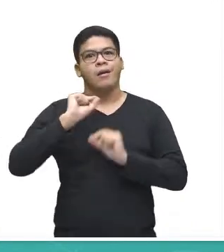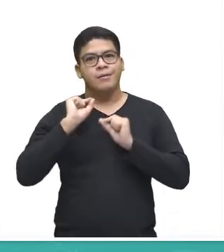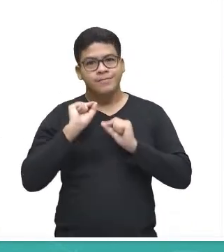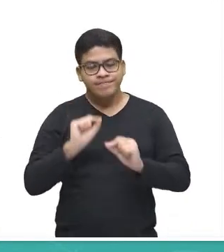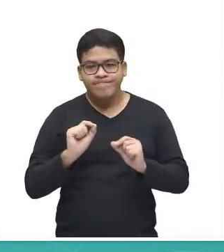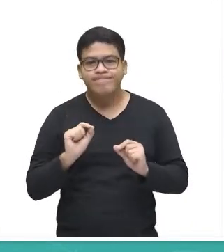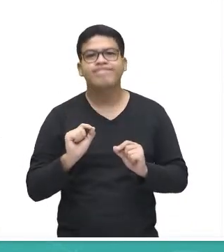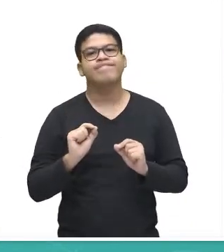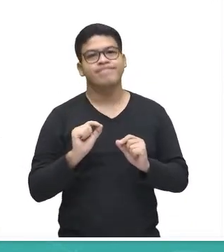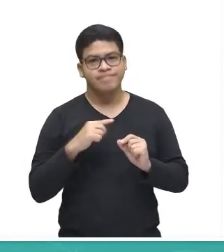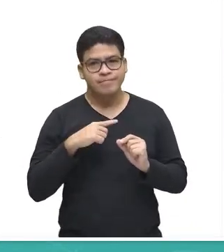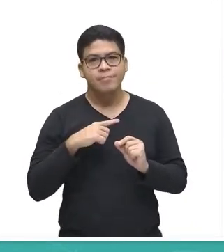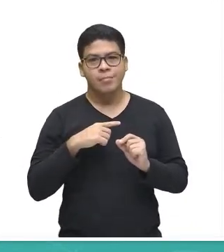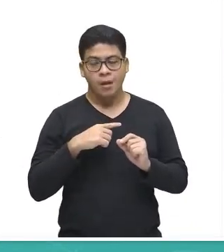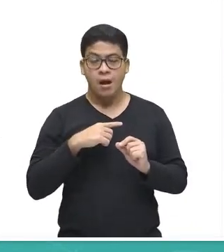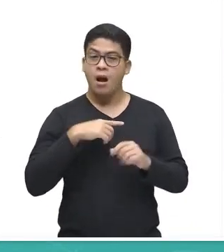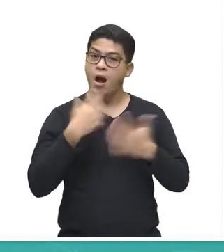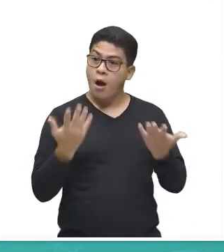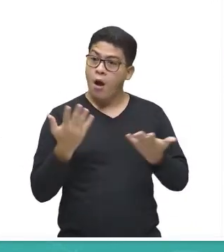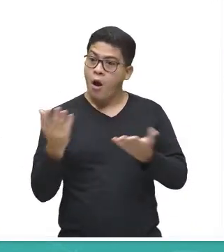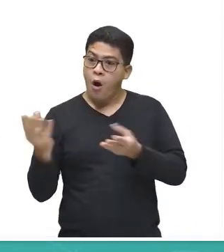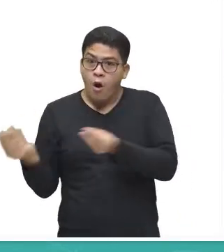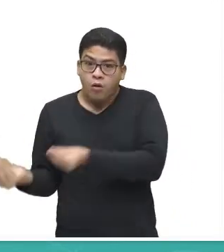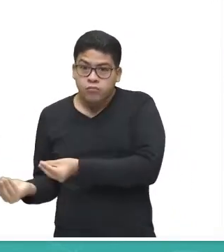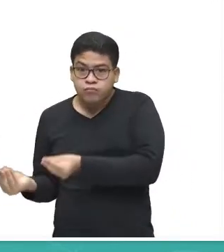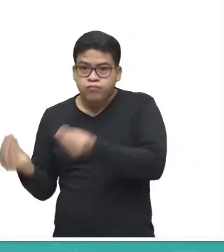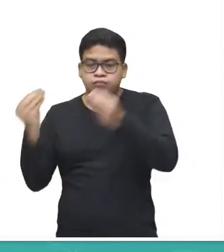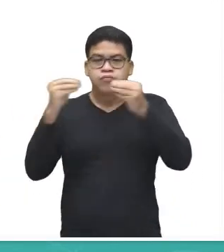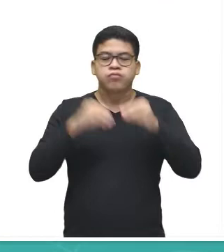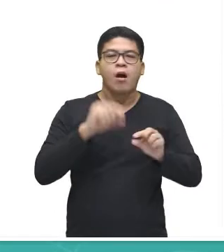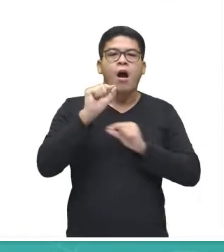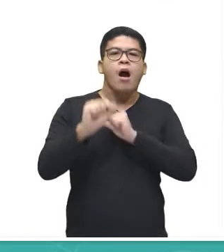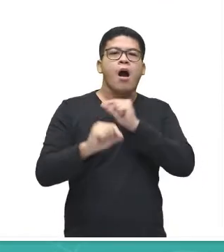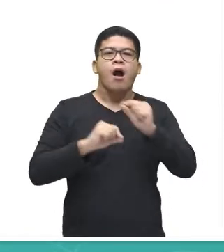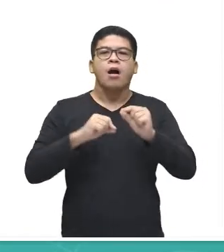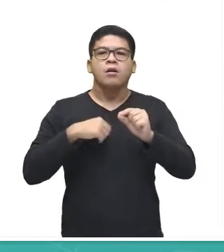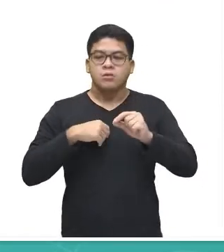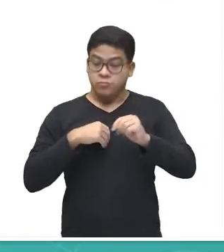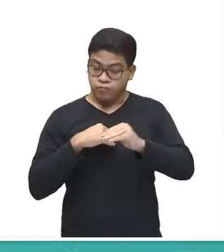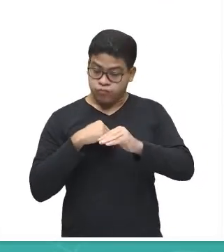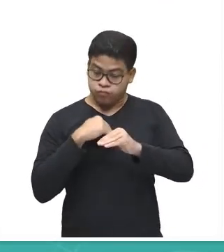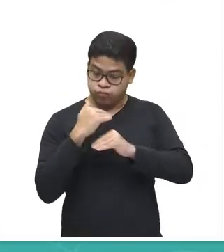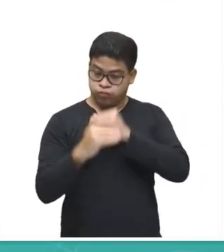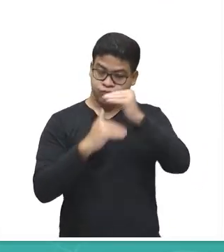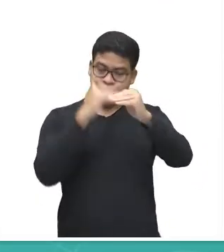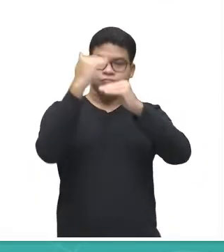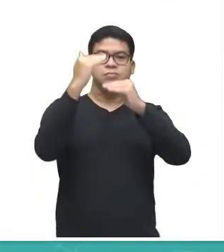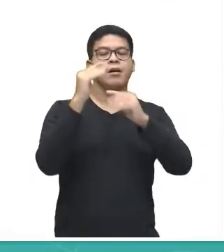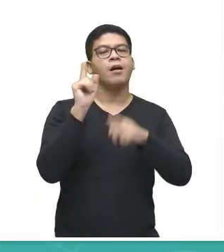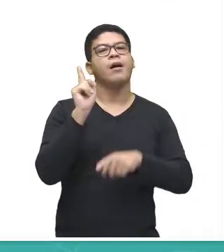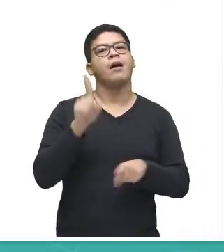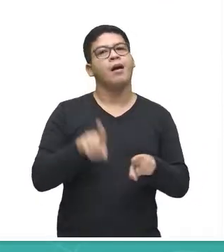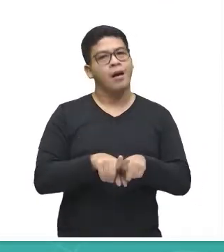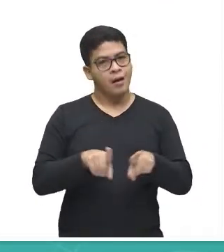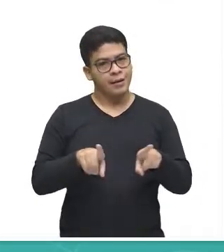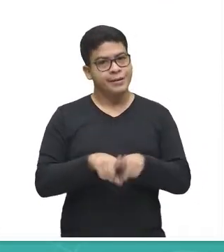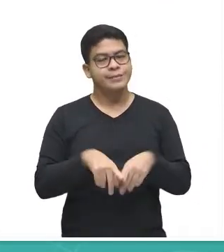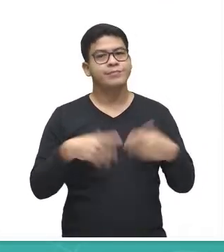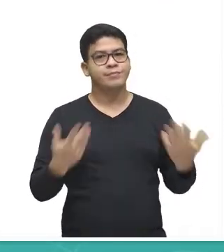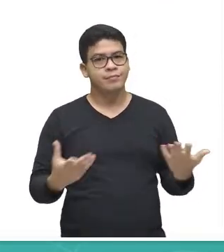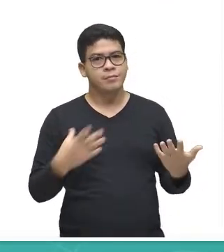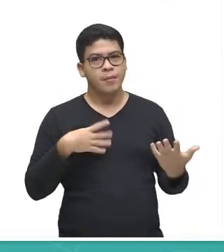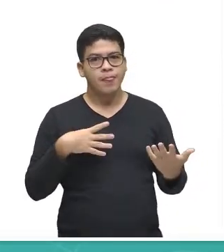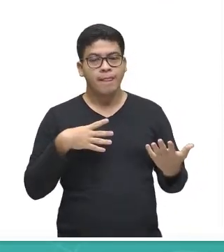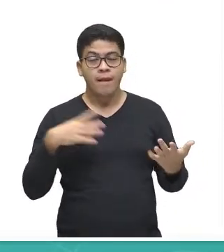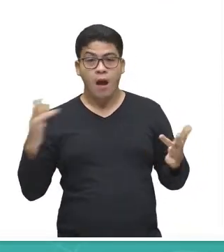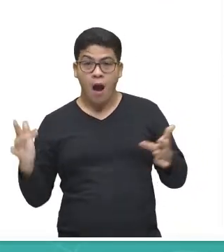transformações, elas vêm junto com toda a evolução hormonal. E associado